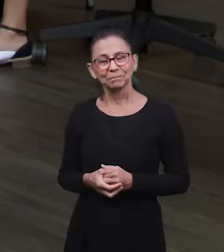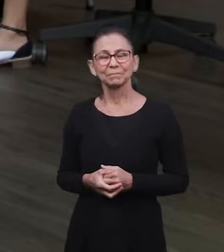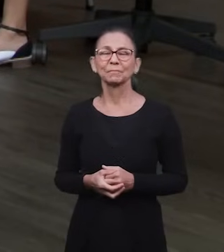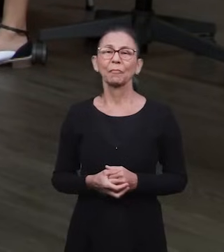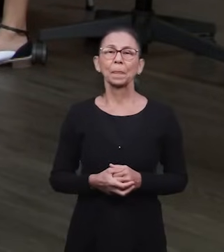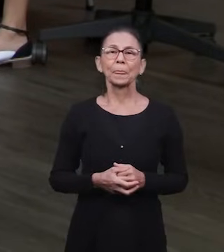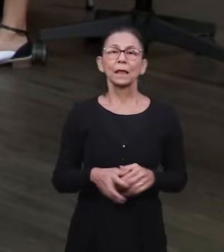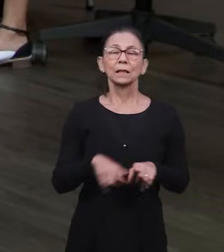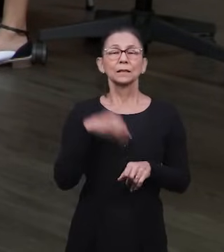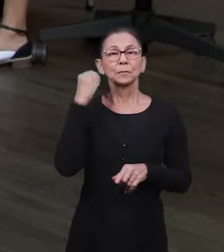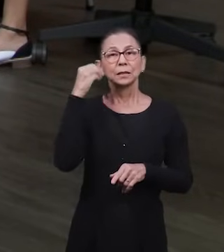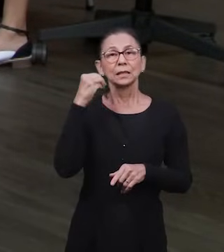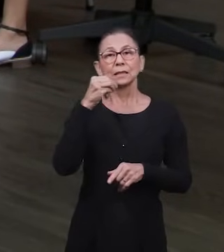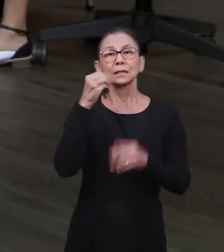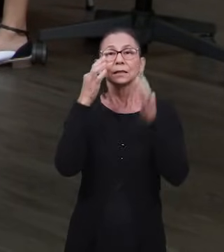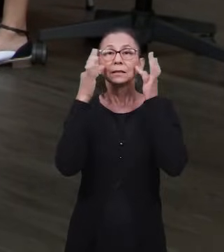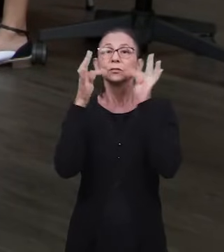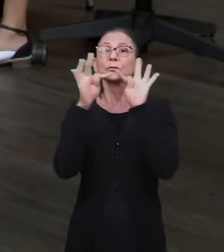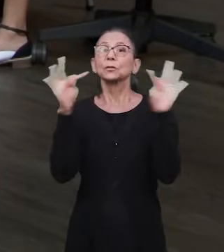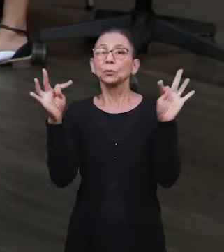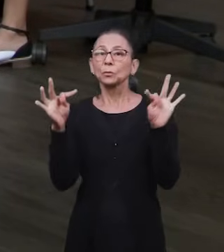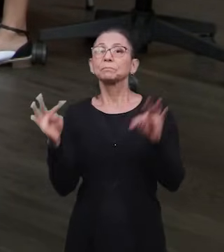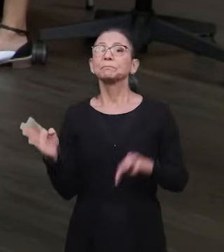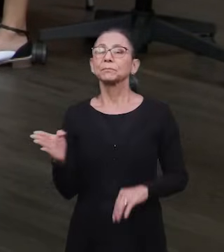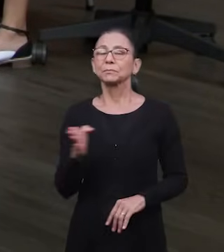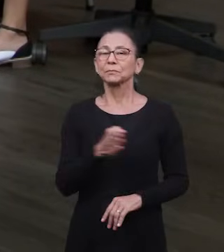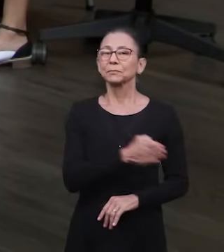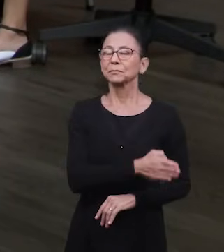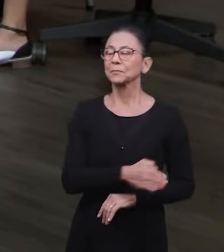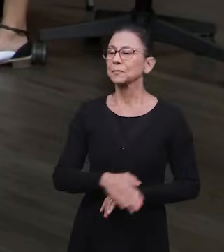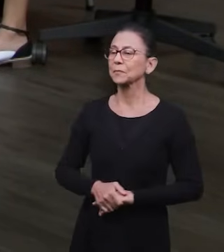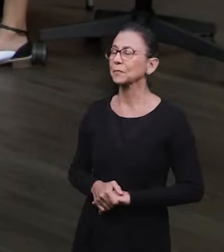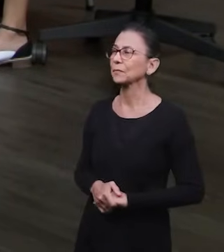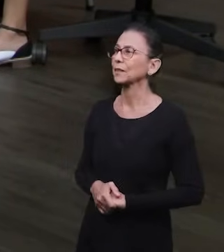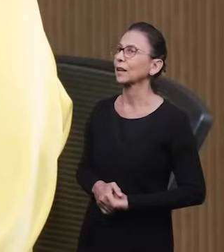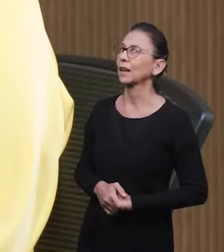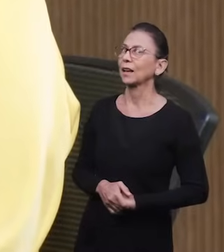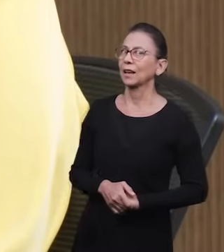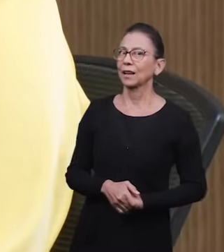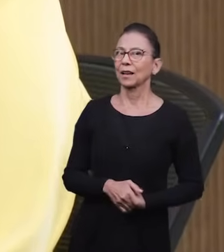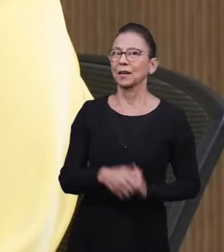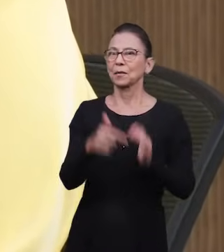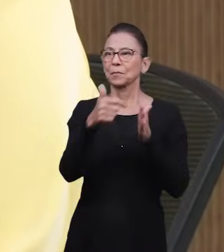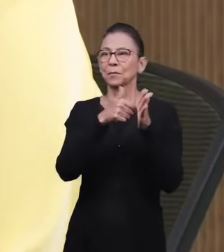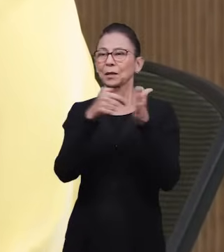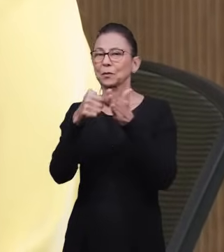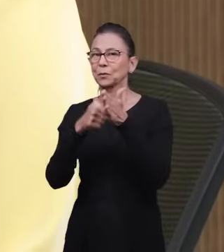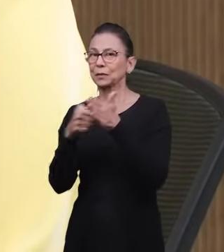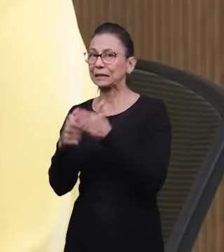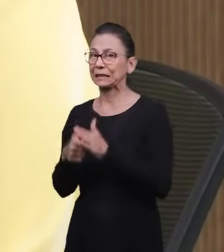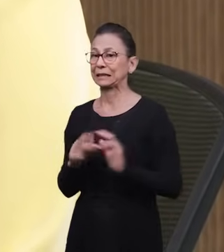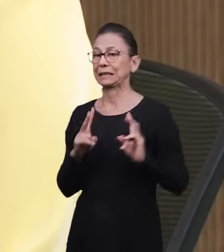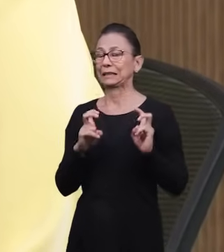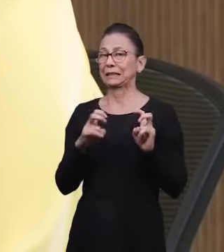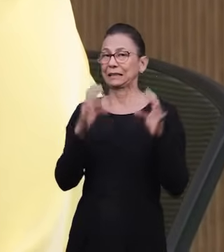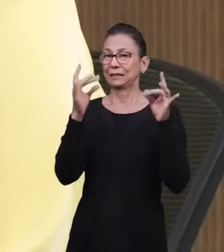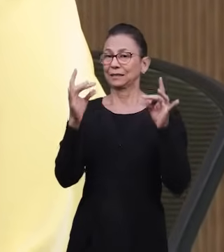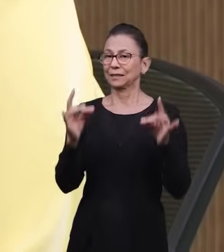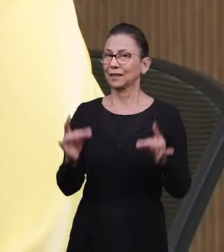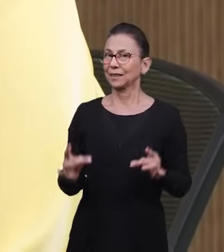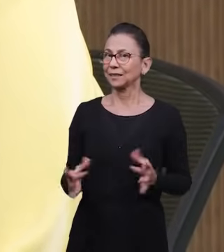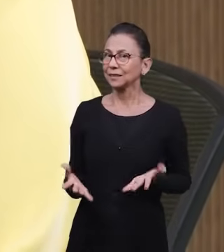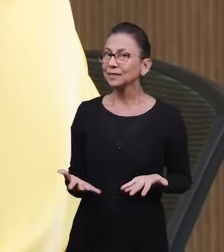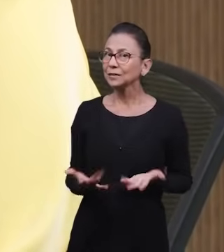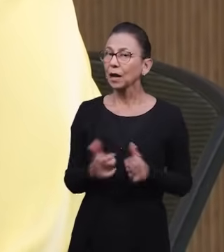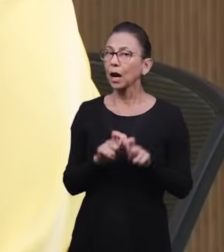aí, tá respondida a Débora. Andréia, tá contigo. Nós recebemos muitas perguntas, ainda mais que esse tema é muito rico,